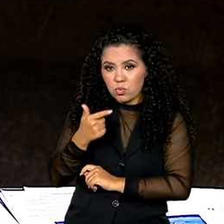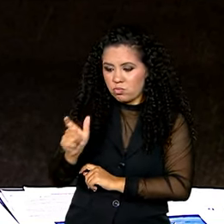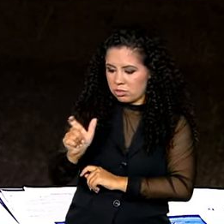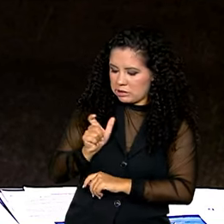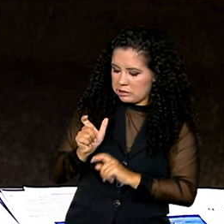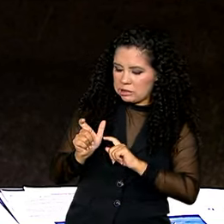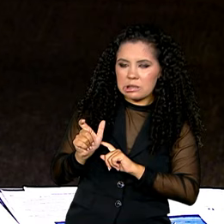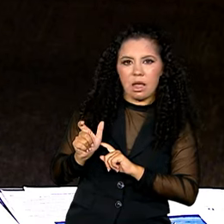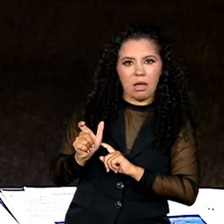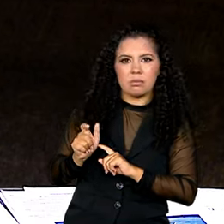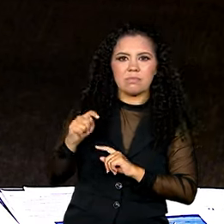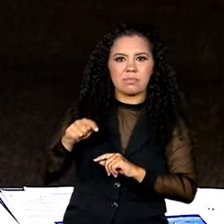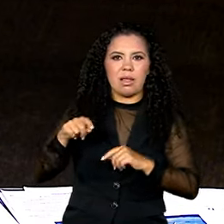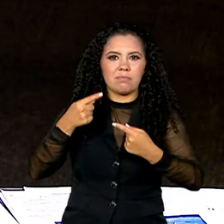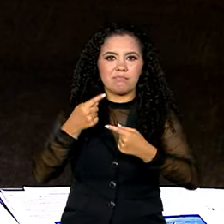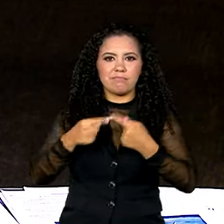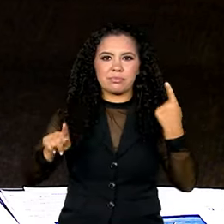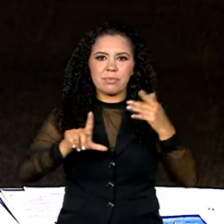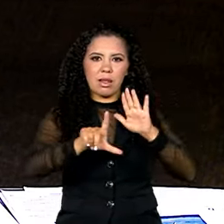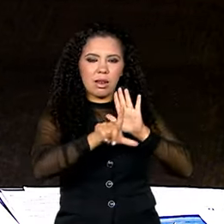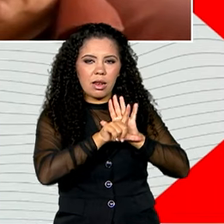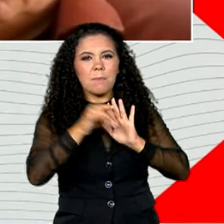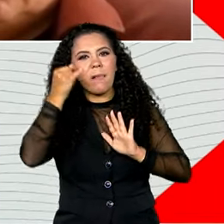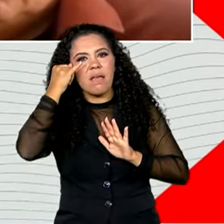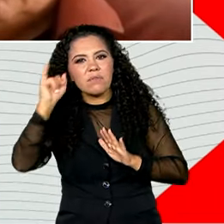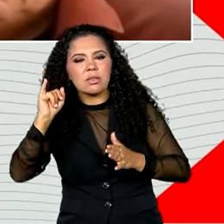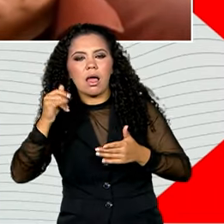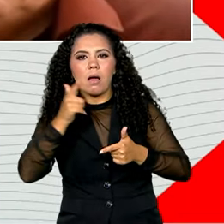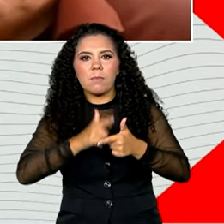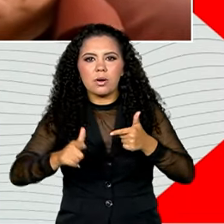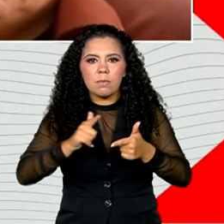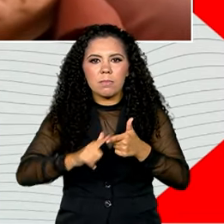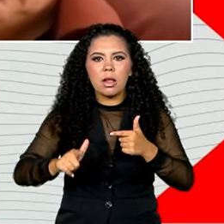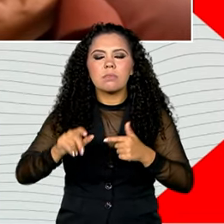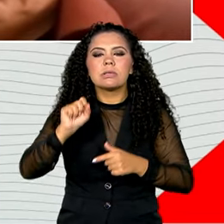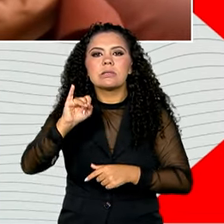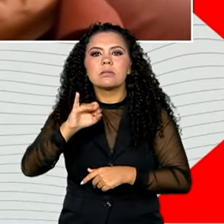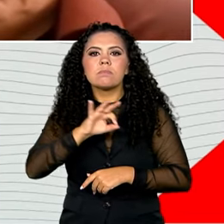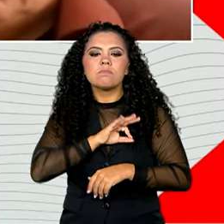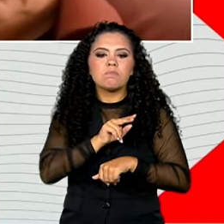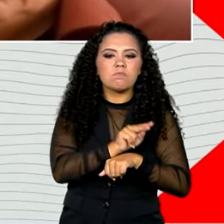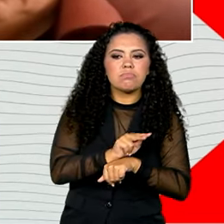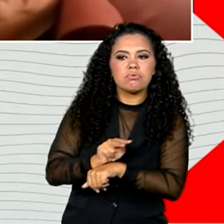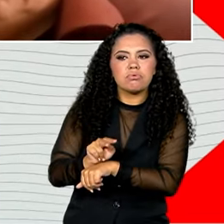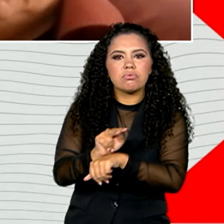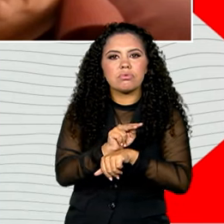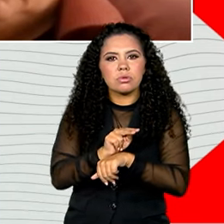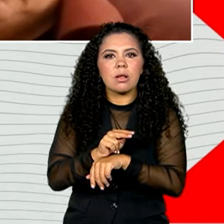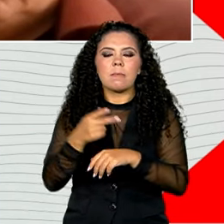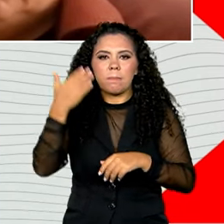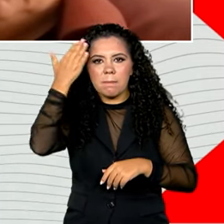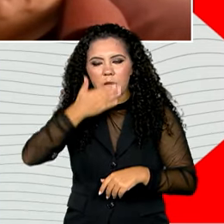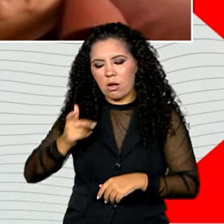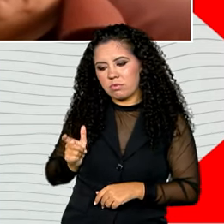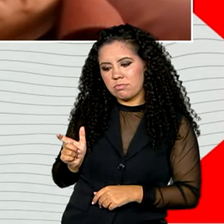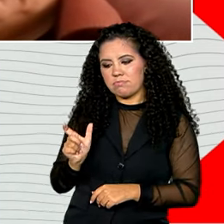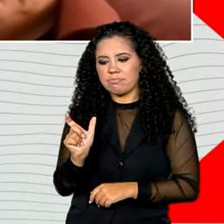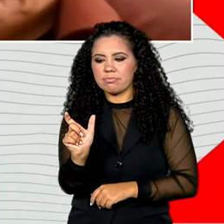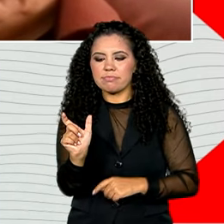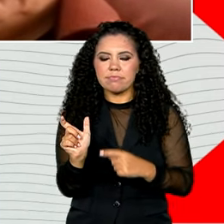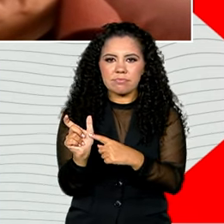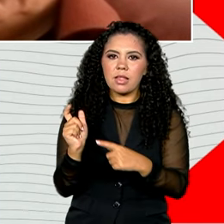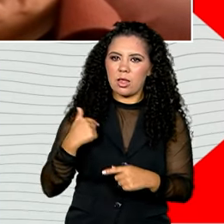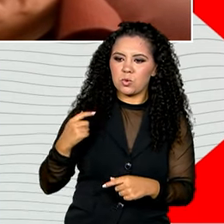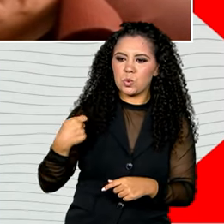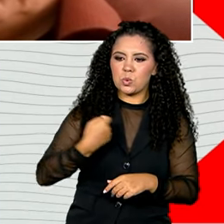inclusive sofrer sanções da fiscalização na medida em que ele não está legalizado. Daí porque a gente celebra ao final